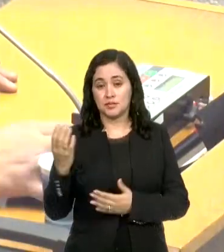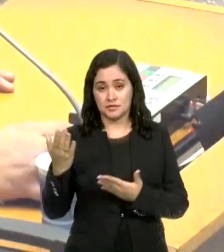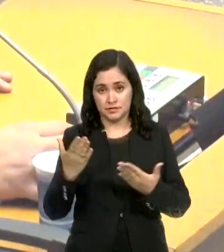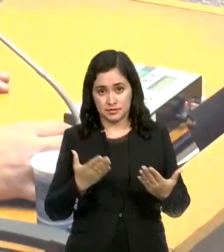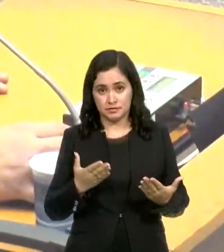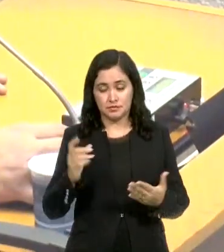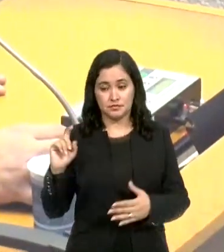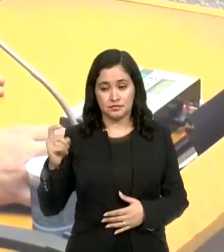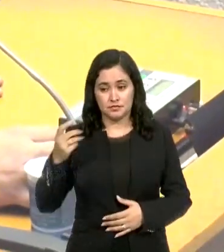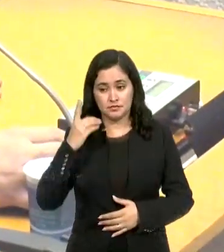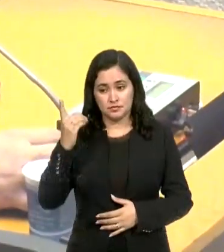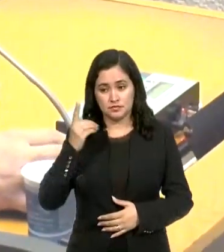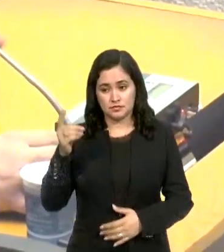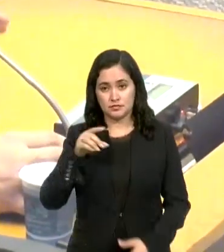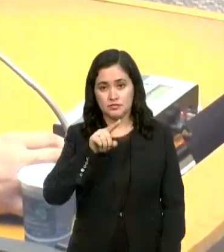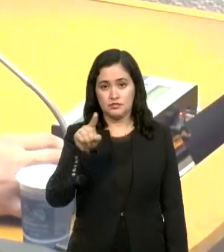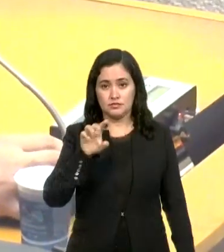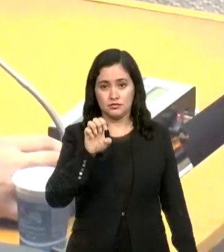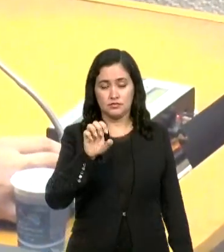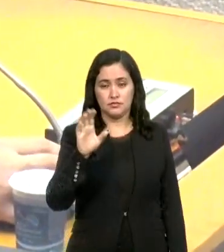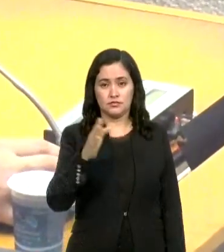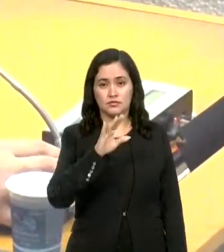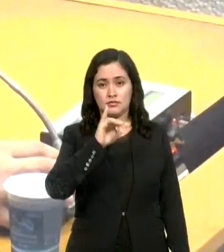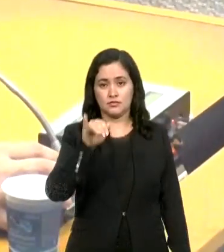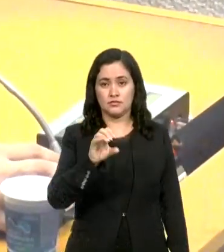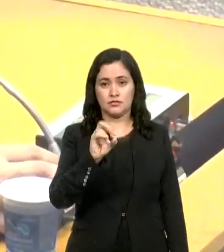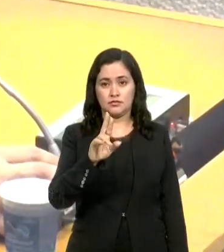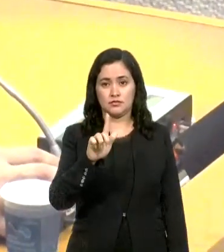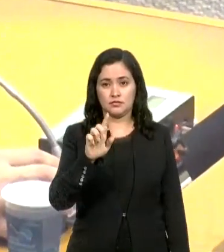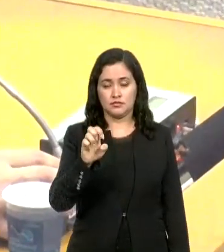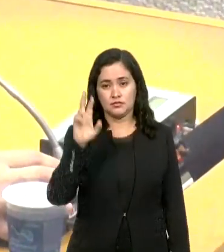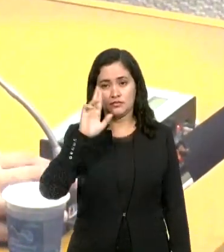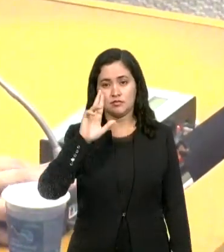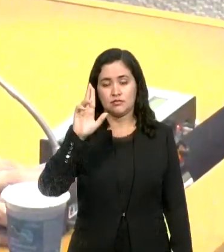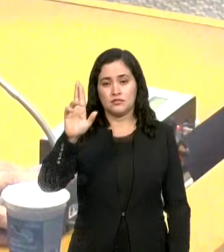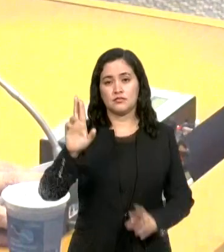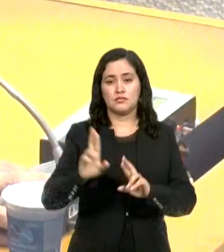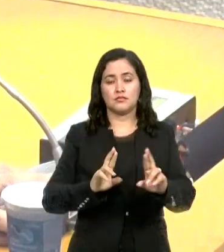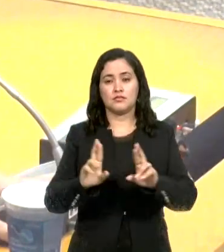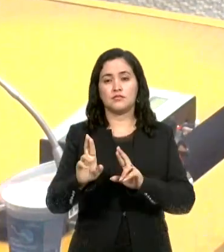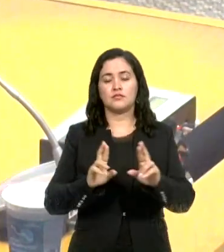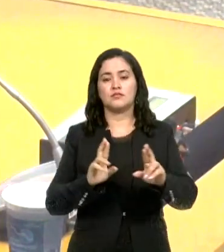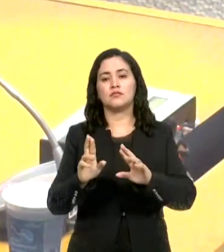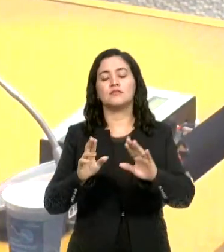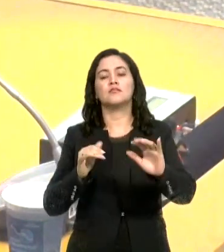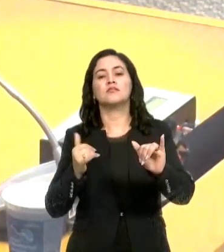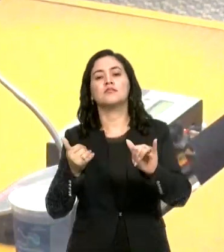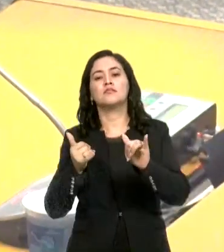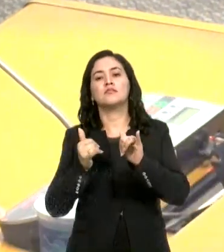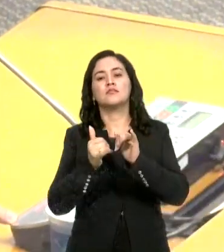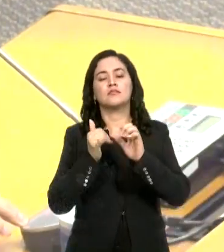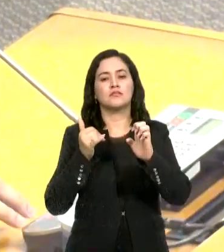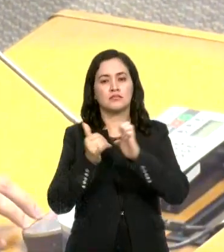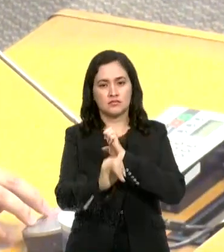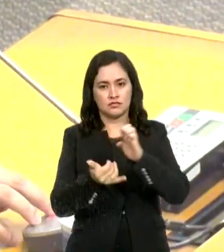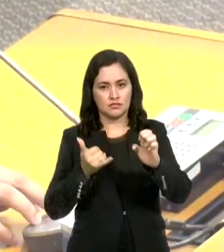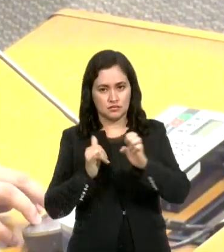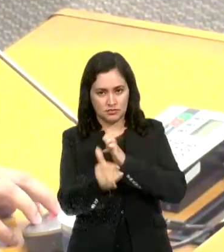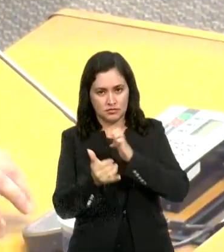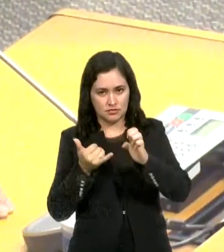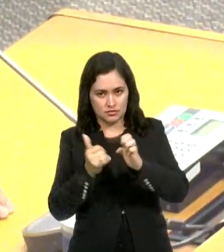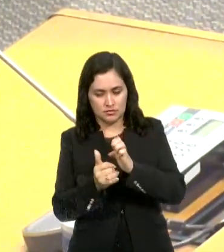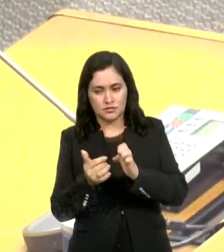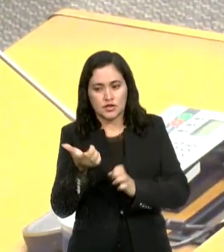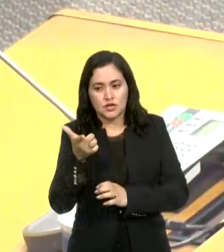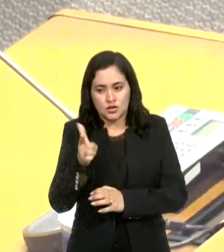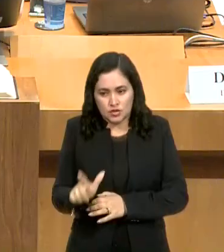do ex-deputado Zé Jorge, diretor de Relações Institucionais do Grupo Equatorial, que está aqui mais uma vez nos visitando aqui no Parlamento Estadual.